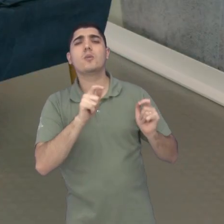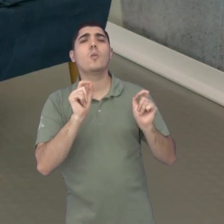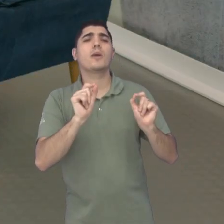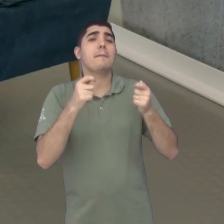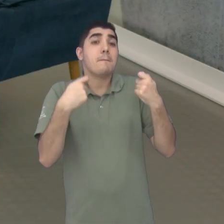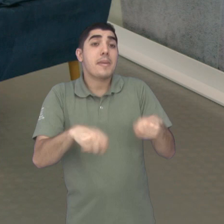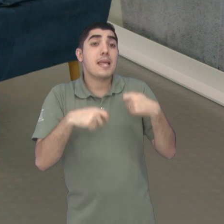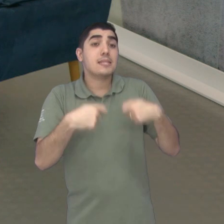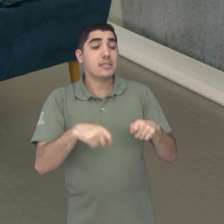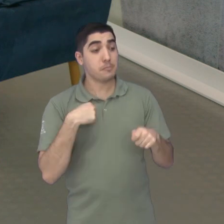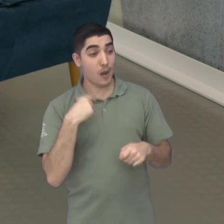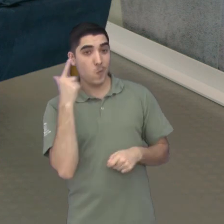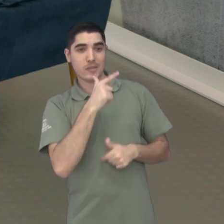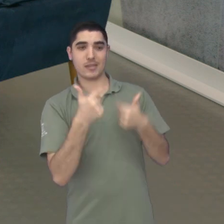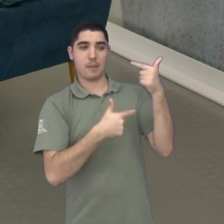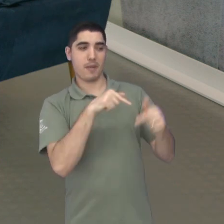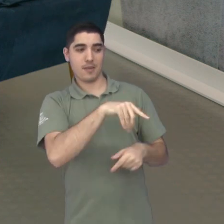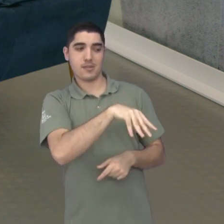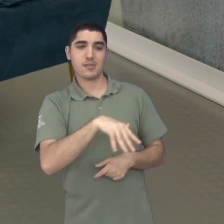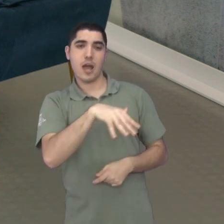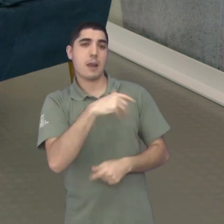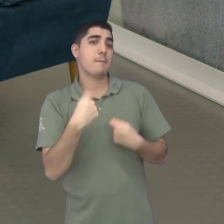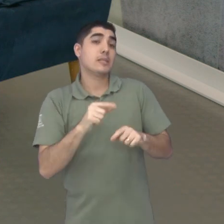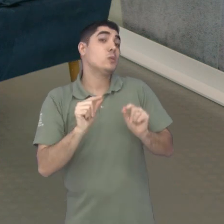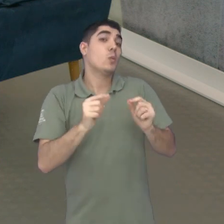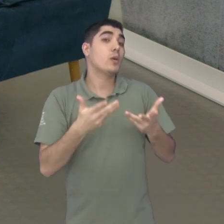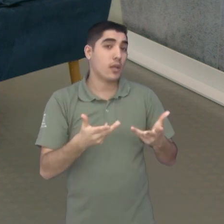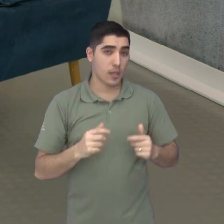que é necessário para ser um dublador?